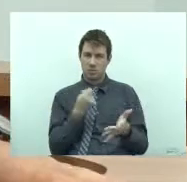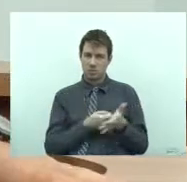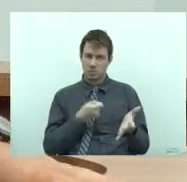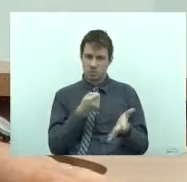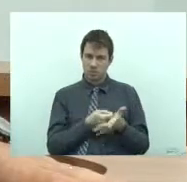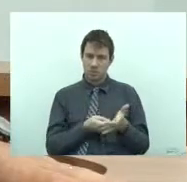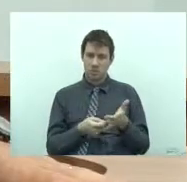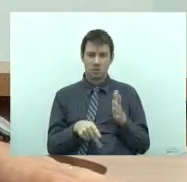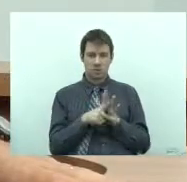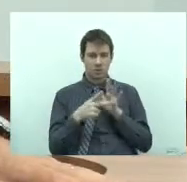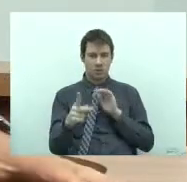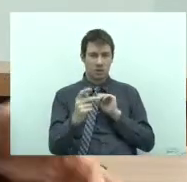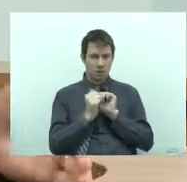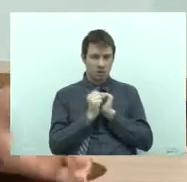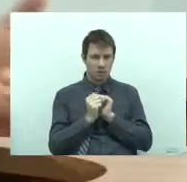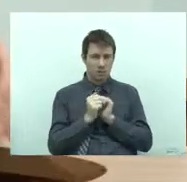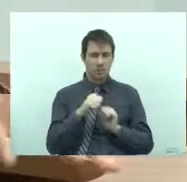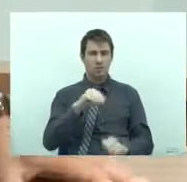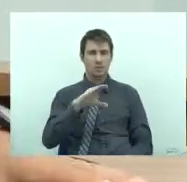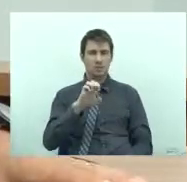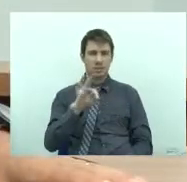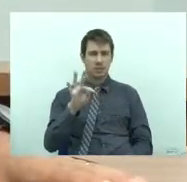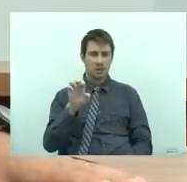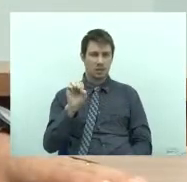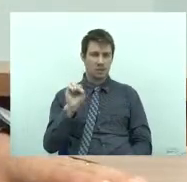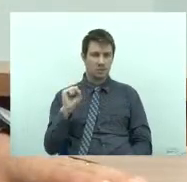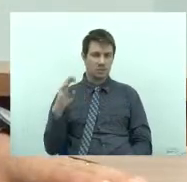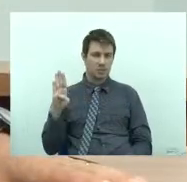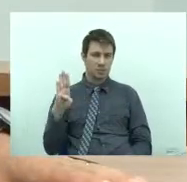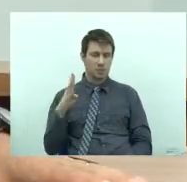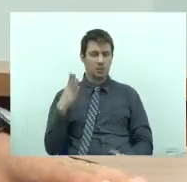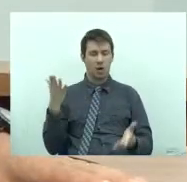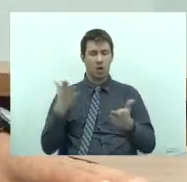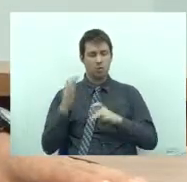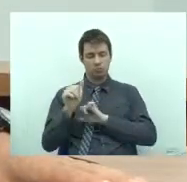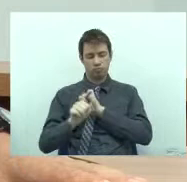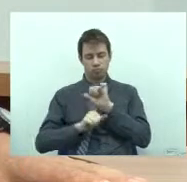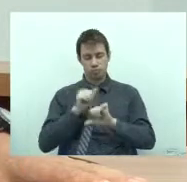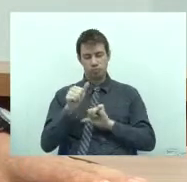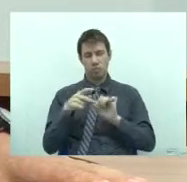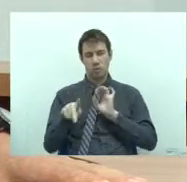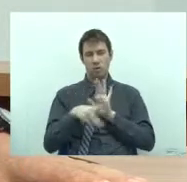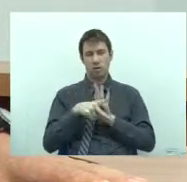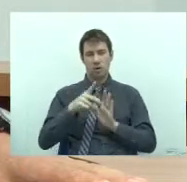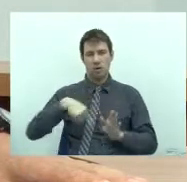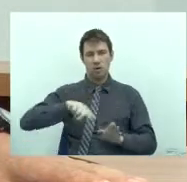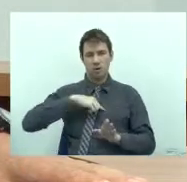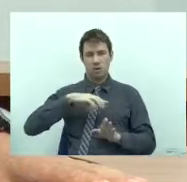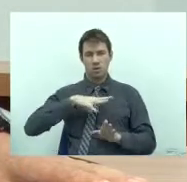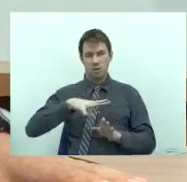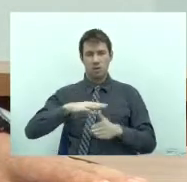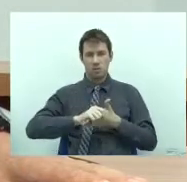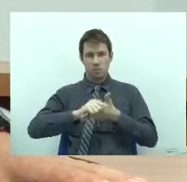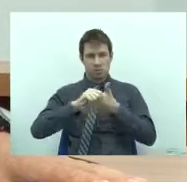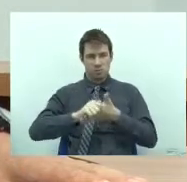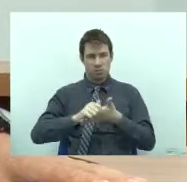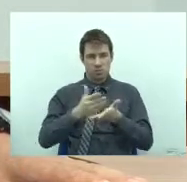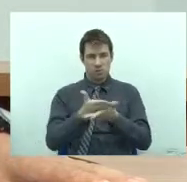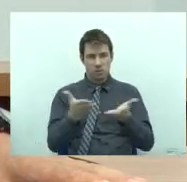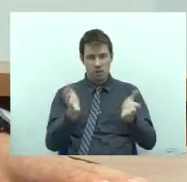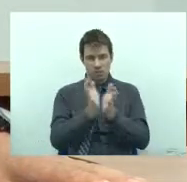era da CETESB, agora passa a ser de natureza do nosso município. Cumprimentar aqui a